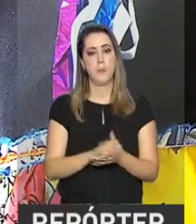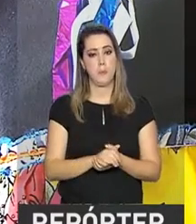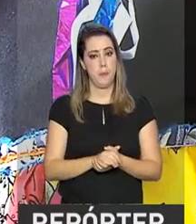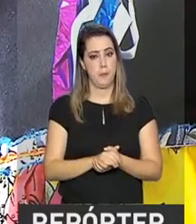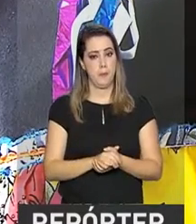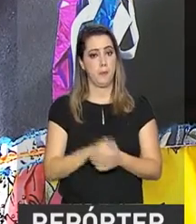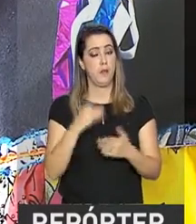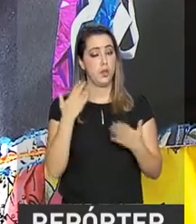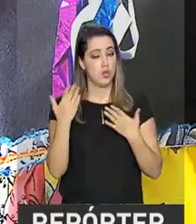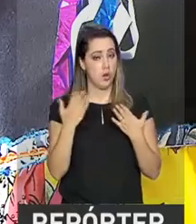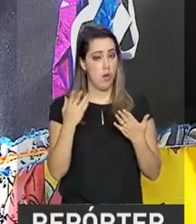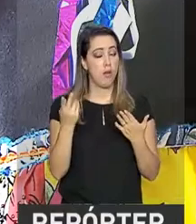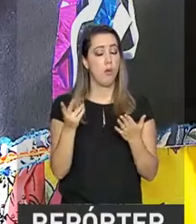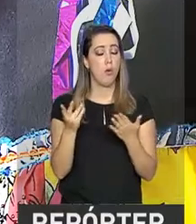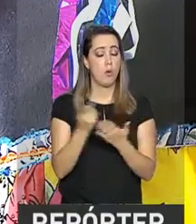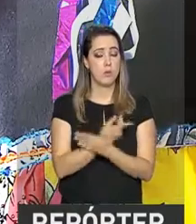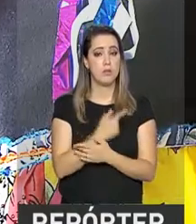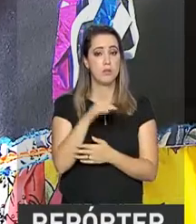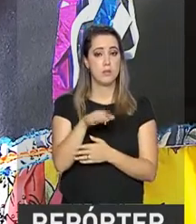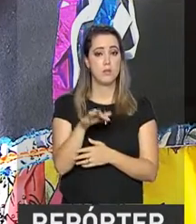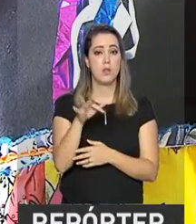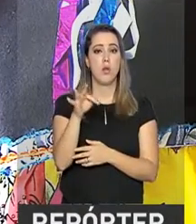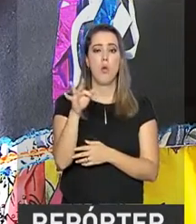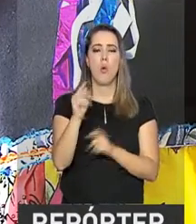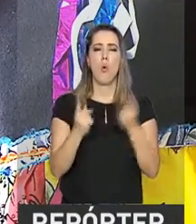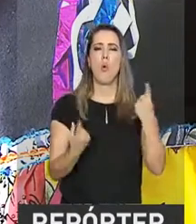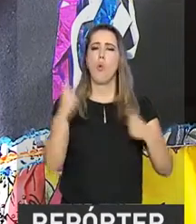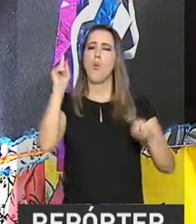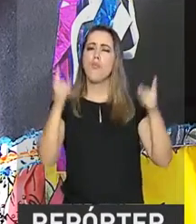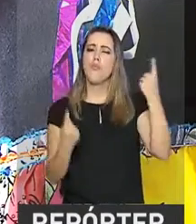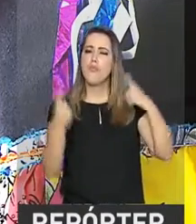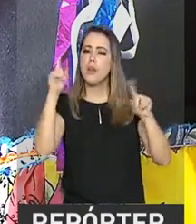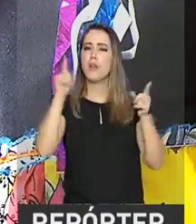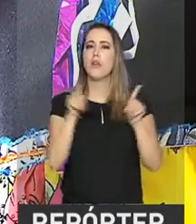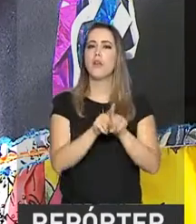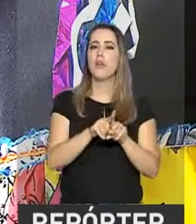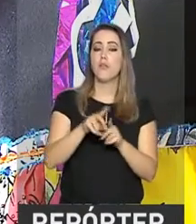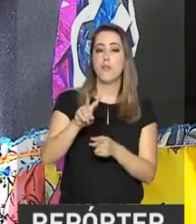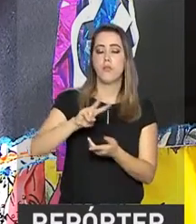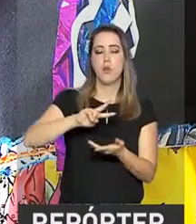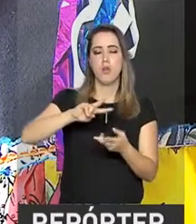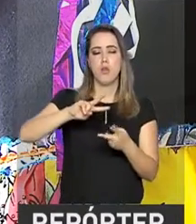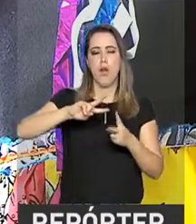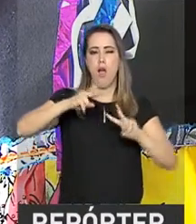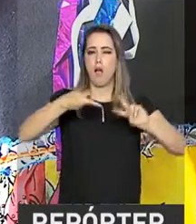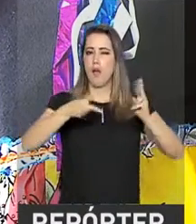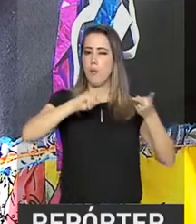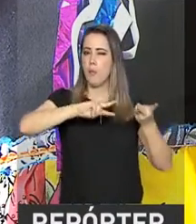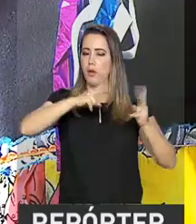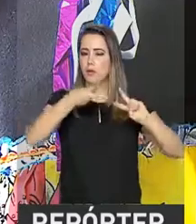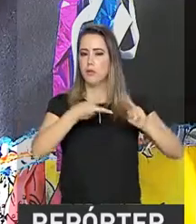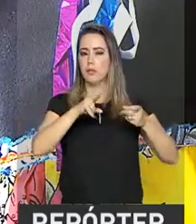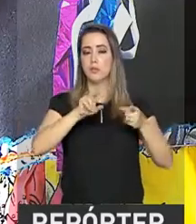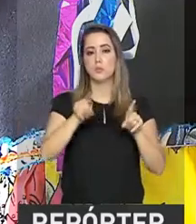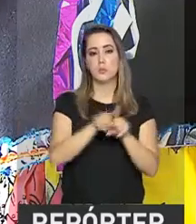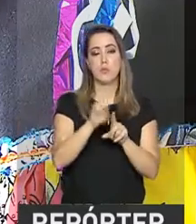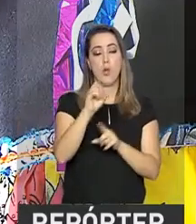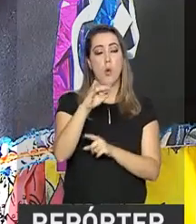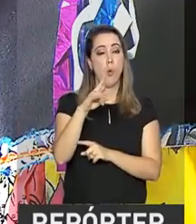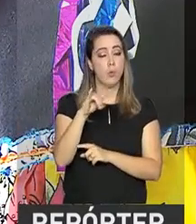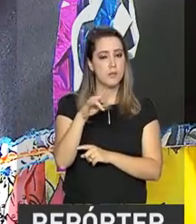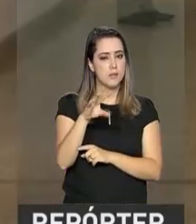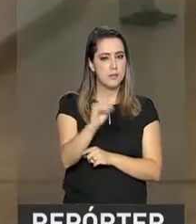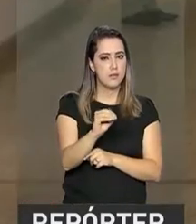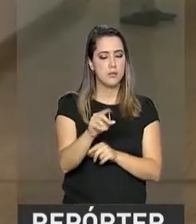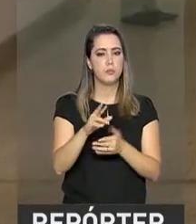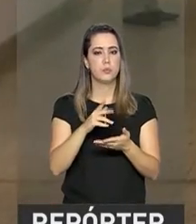imaterial, como já aconteceu com o frevo do Recife, a capoeira, o Círio de Nazaré e a roda de samba do Recôncavo